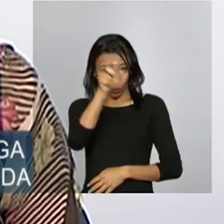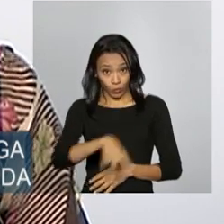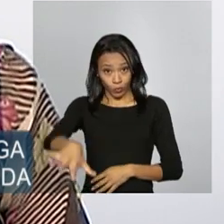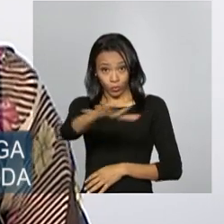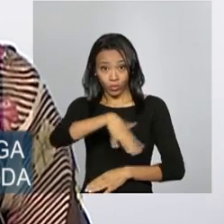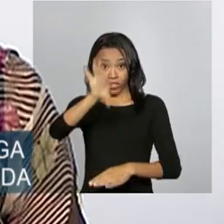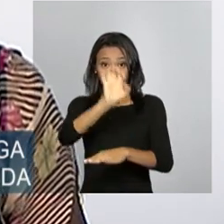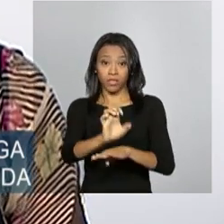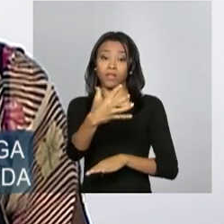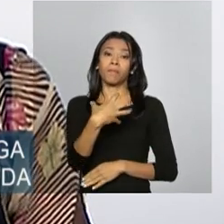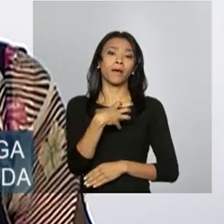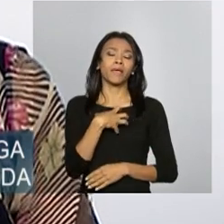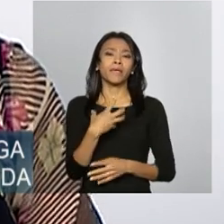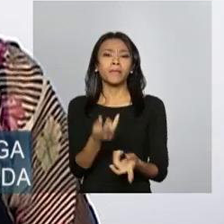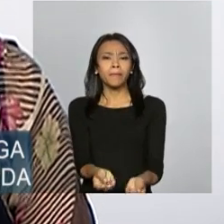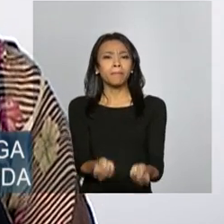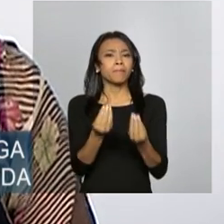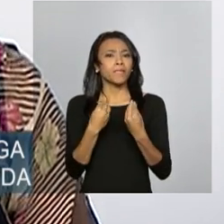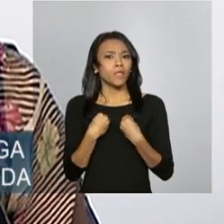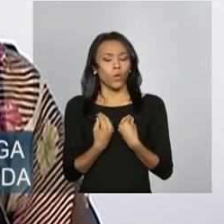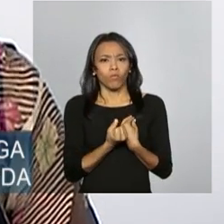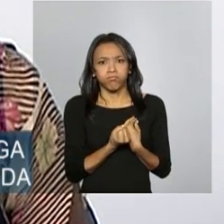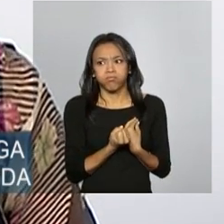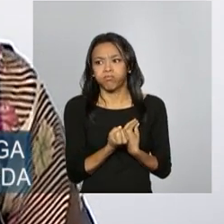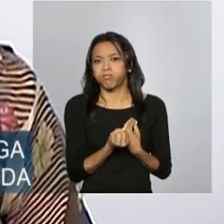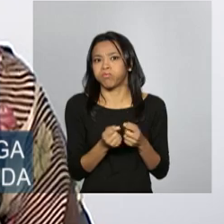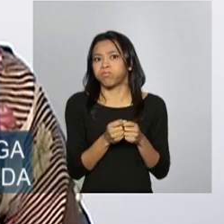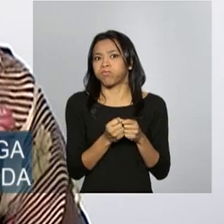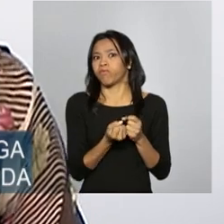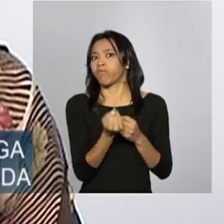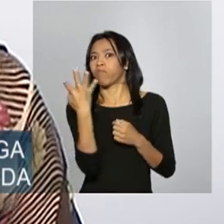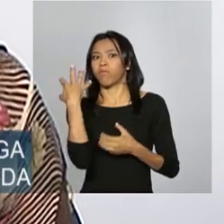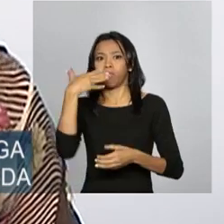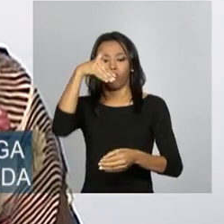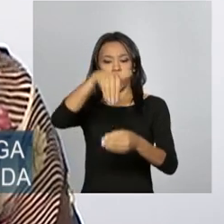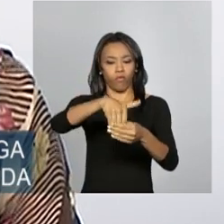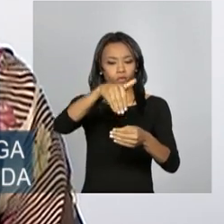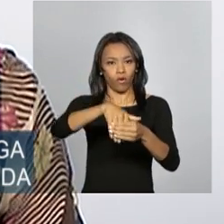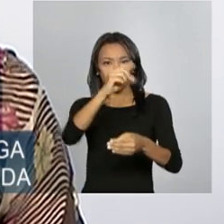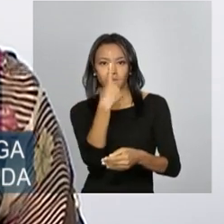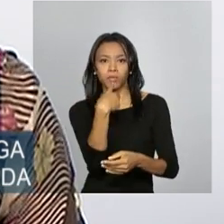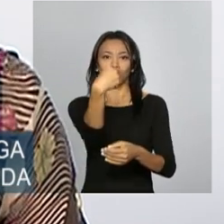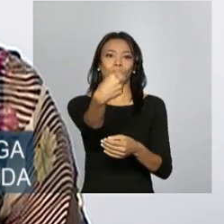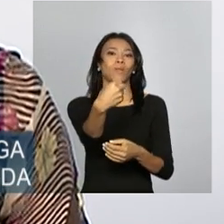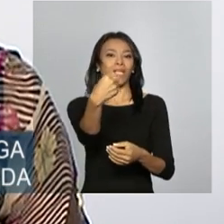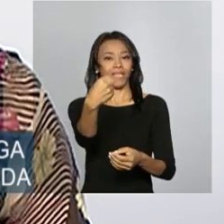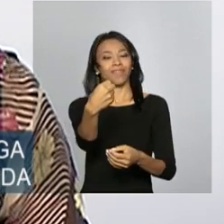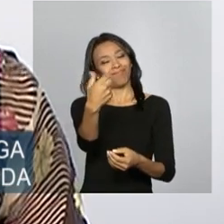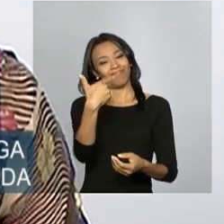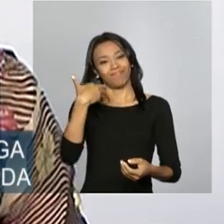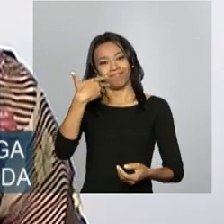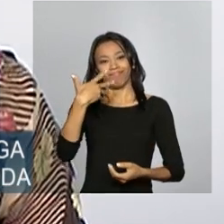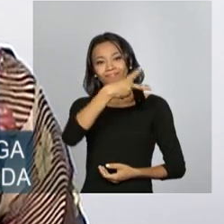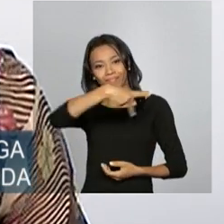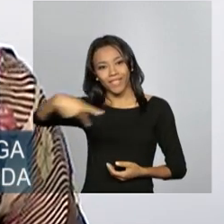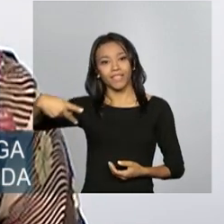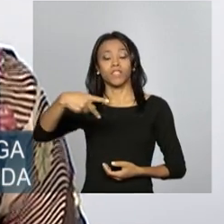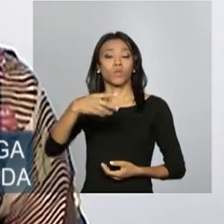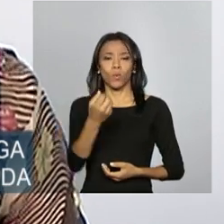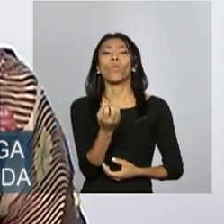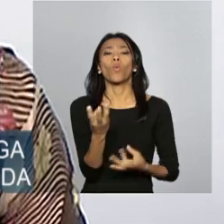A Bahia me deu os votos para me eleger presidenta da República. Foram